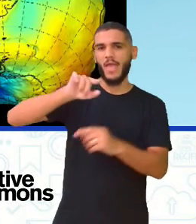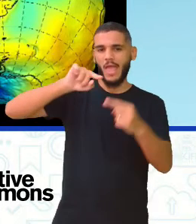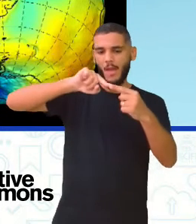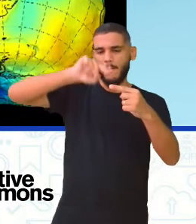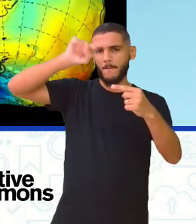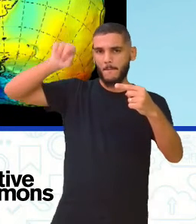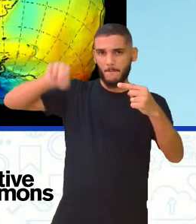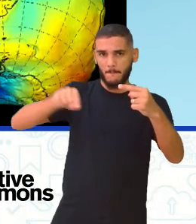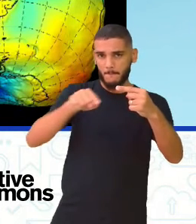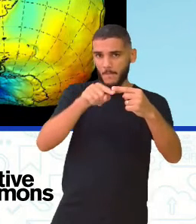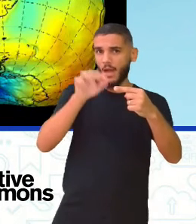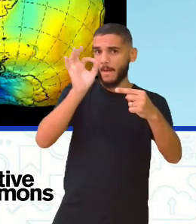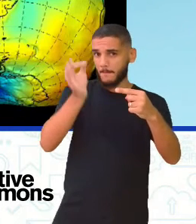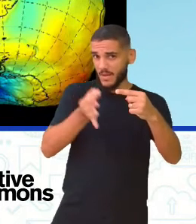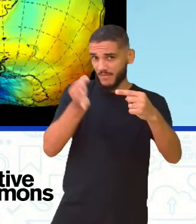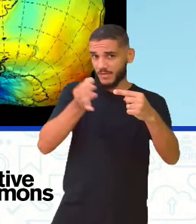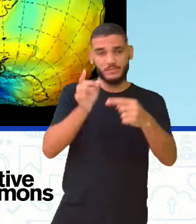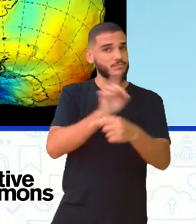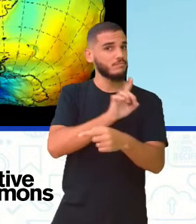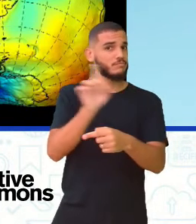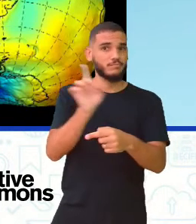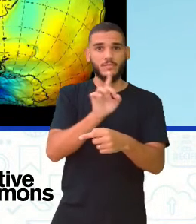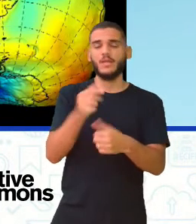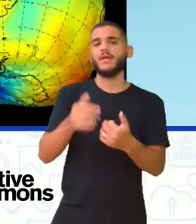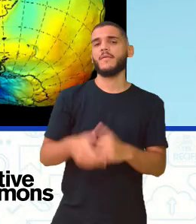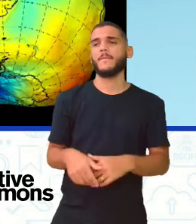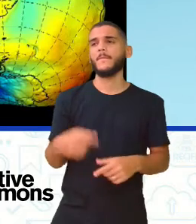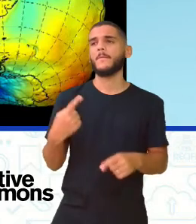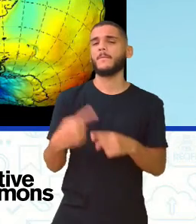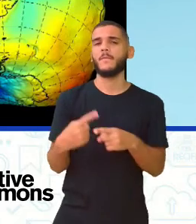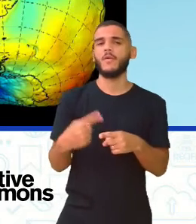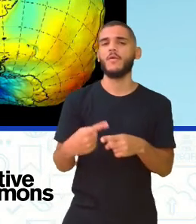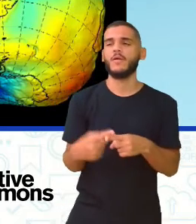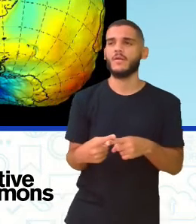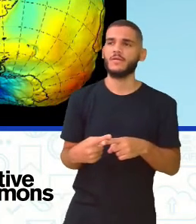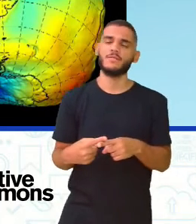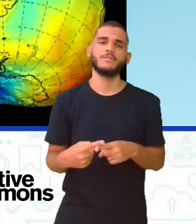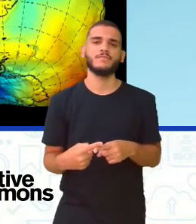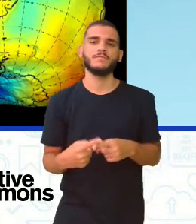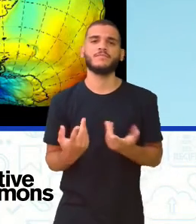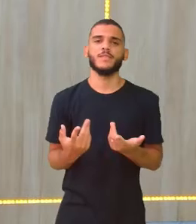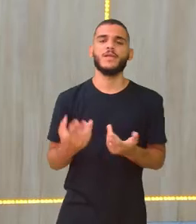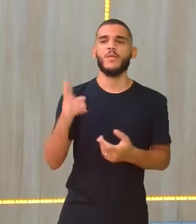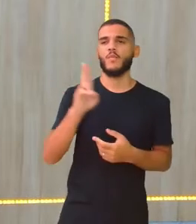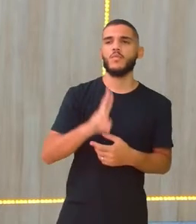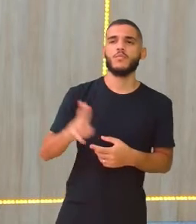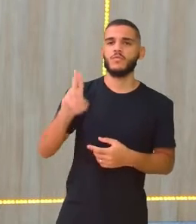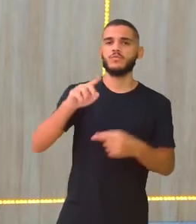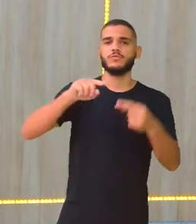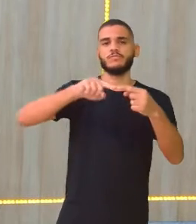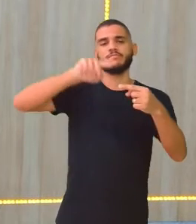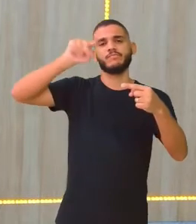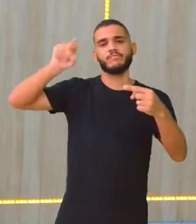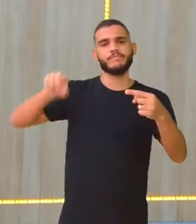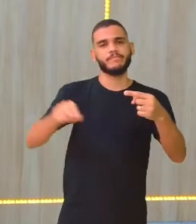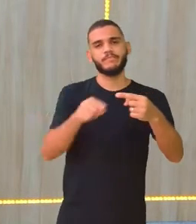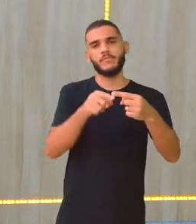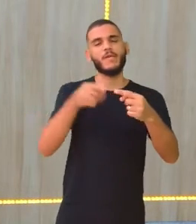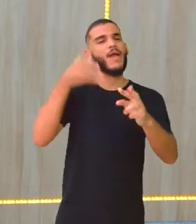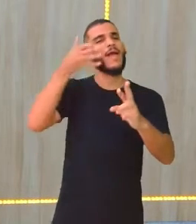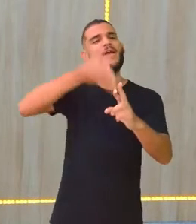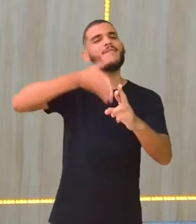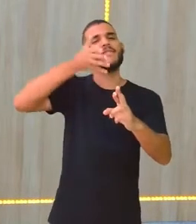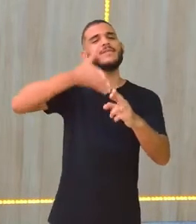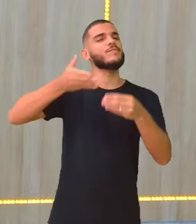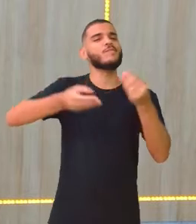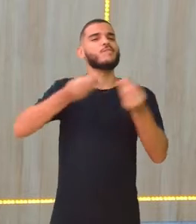circunferência perfeita. Mas aí, professor, por que se utiliza a circunferência? Porque a gente utiliza